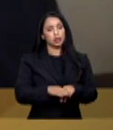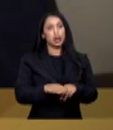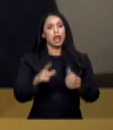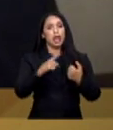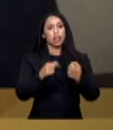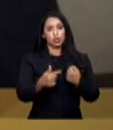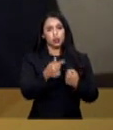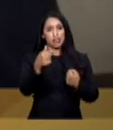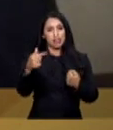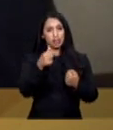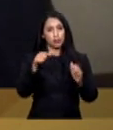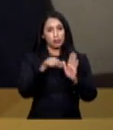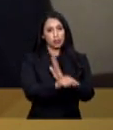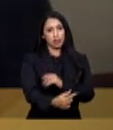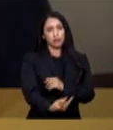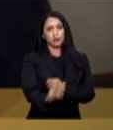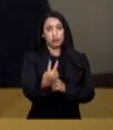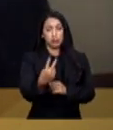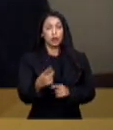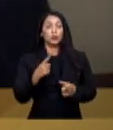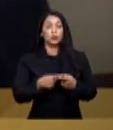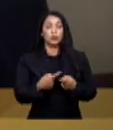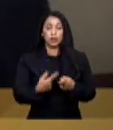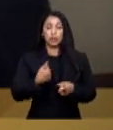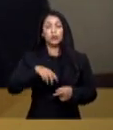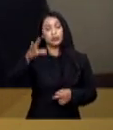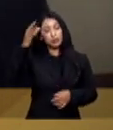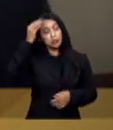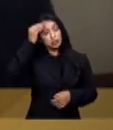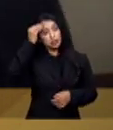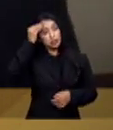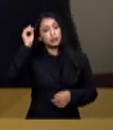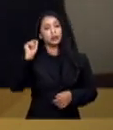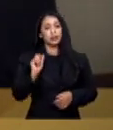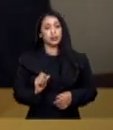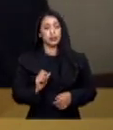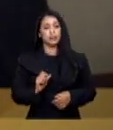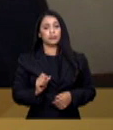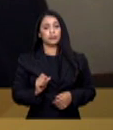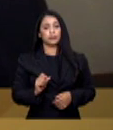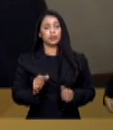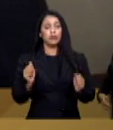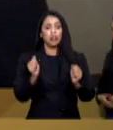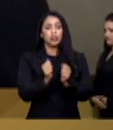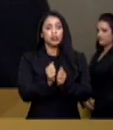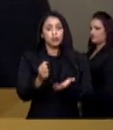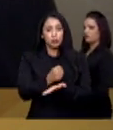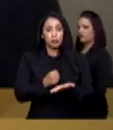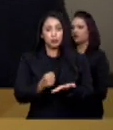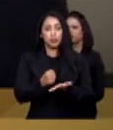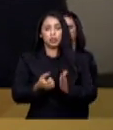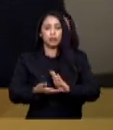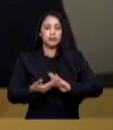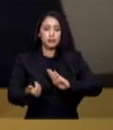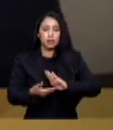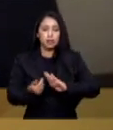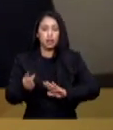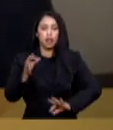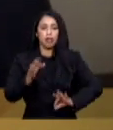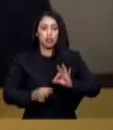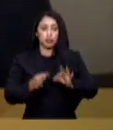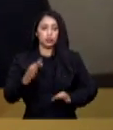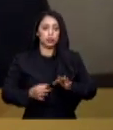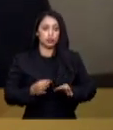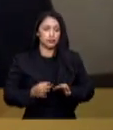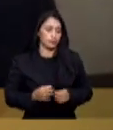7º, parágrafo 2º, porque entendo que esta disposição colide com o princípio da inafastabilidade da